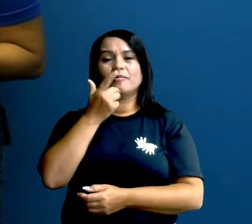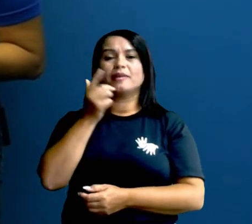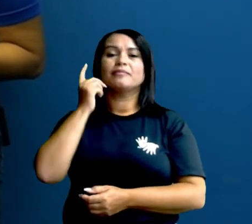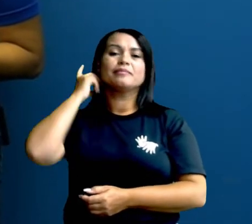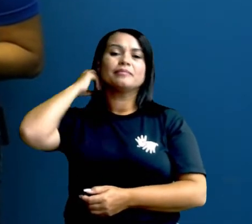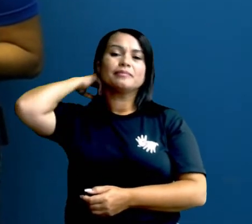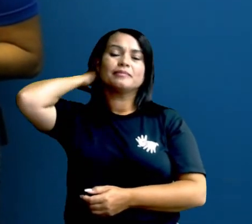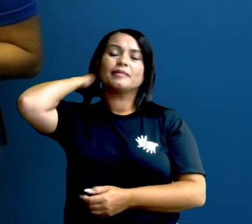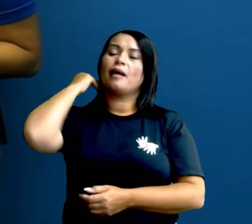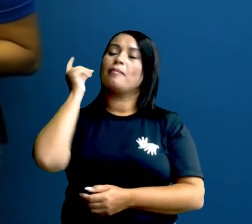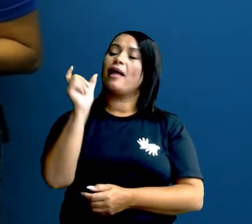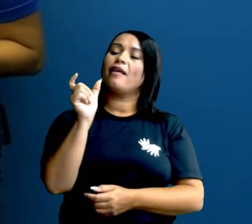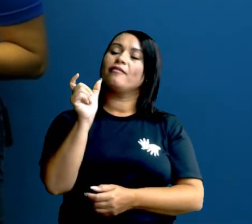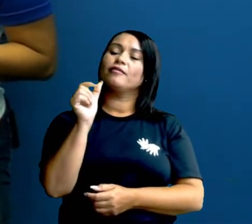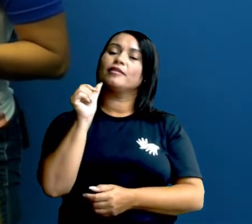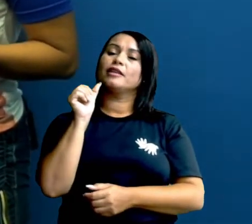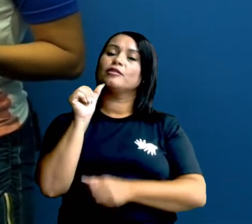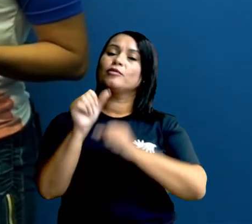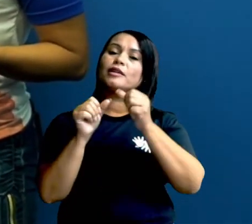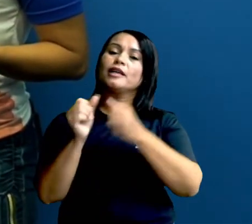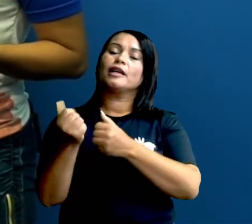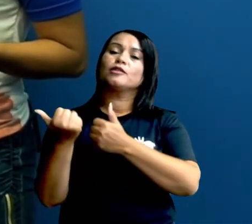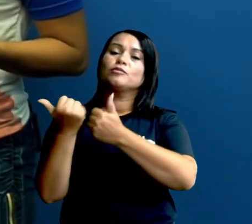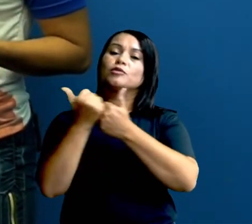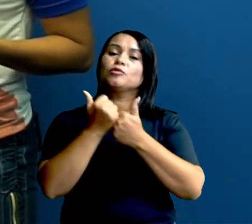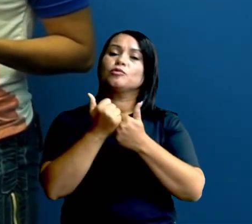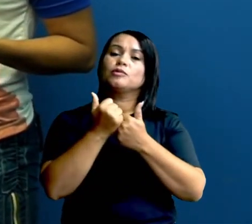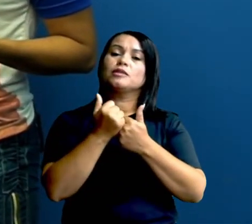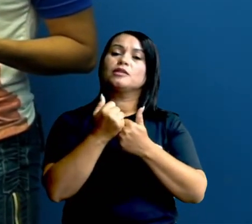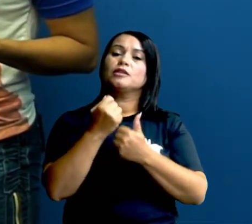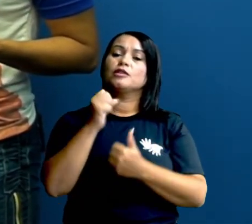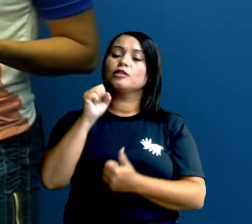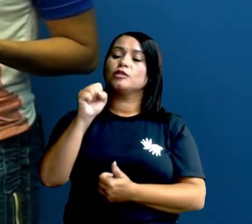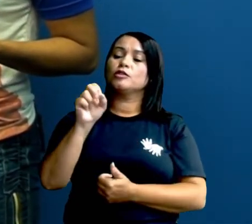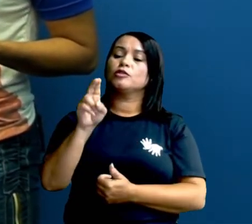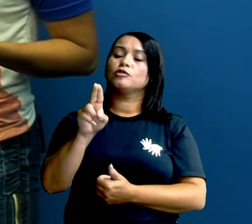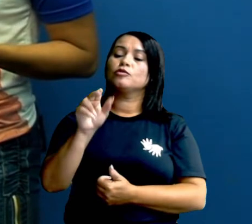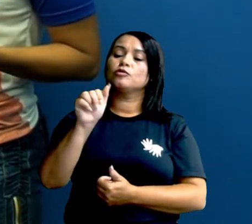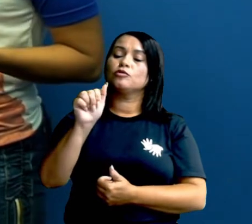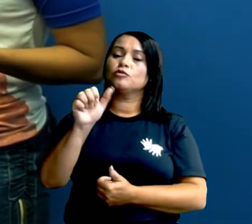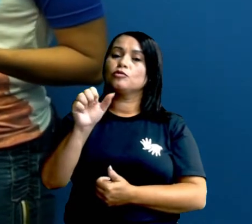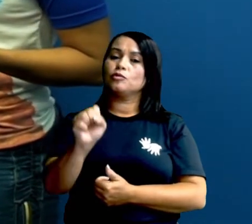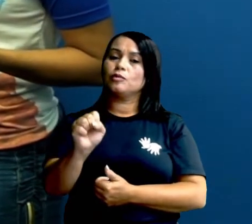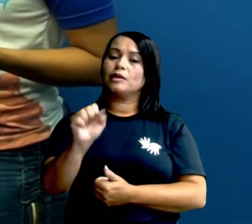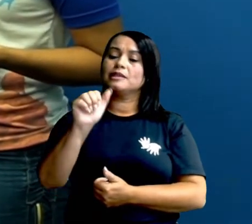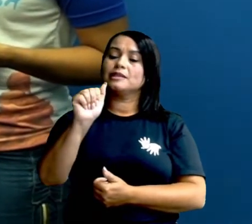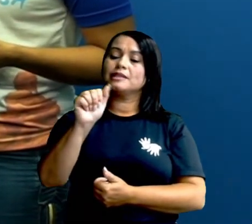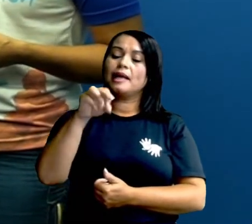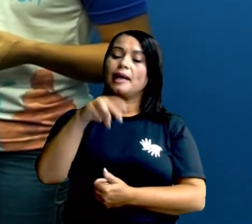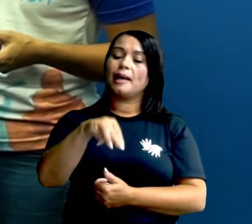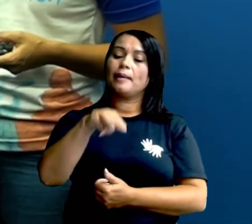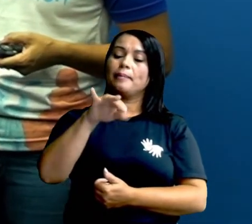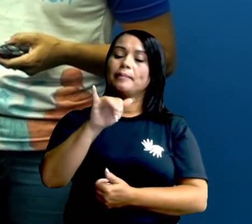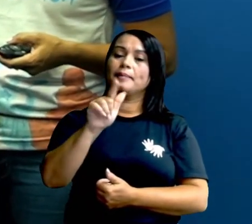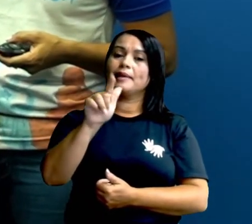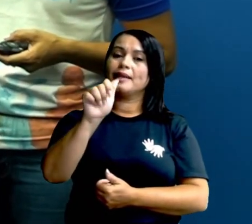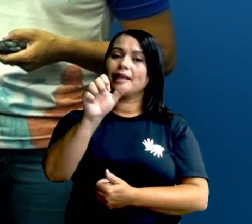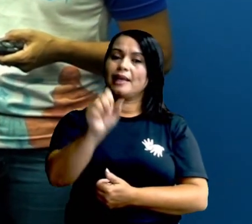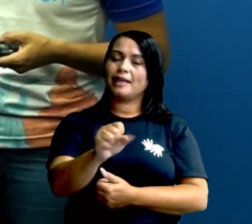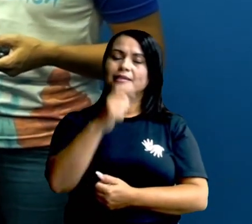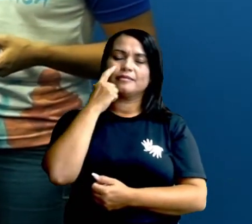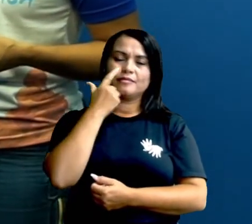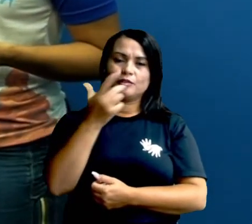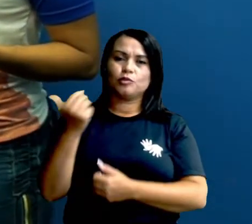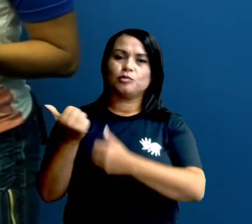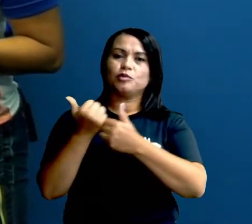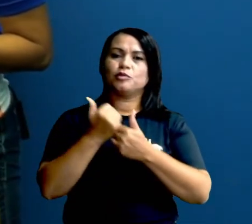Essa palavrinha substitui essa. Suas está substituindo essa aqui. E amigas, tá certo?